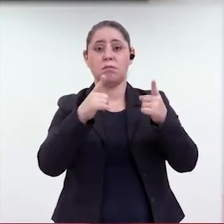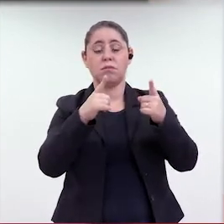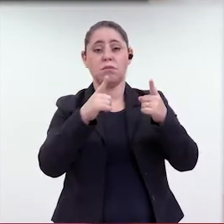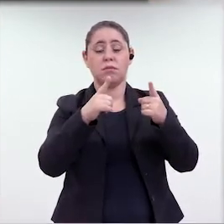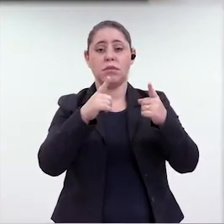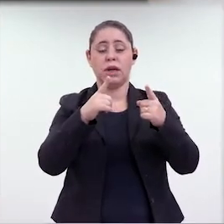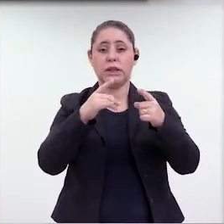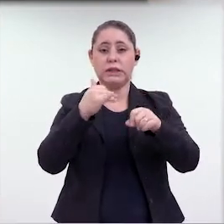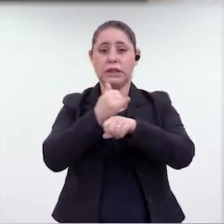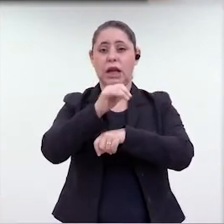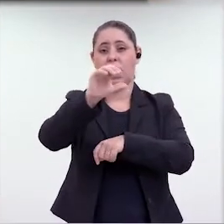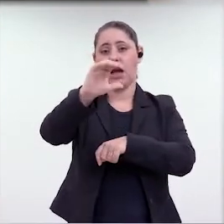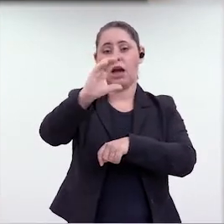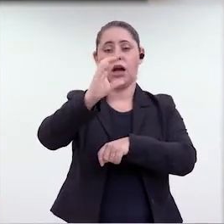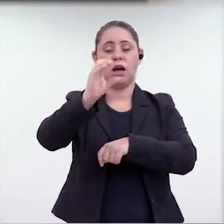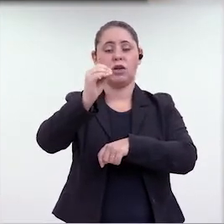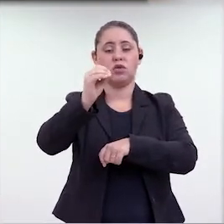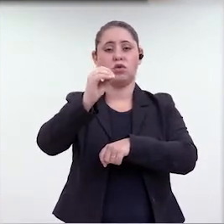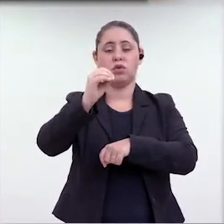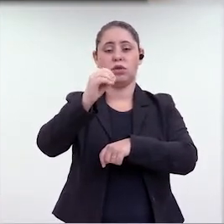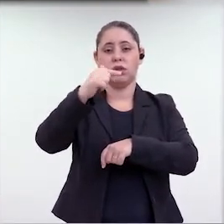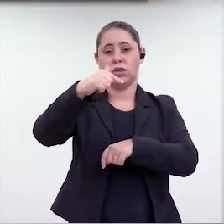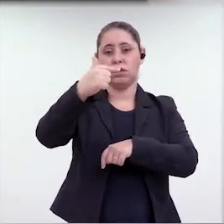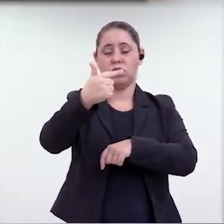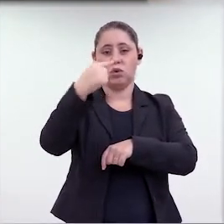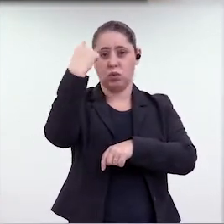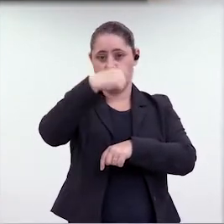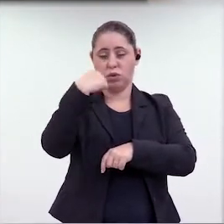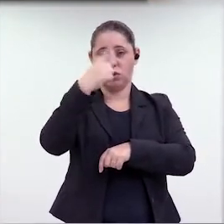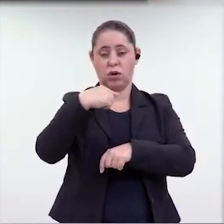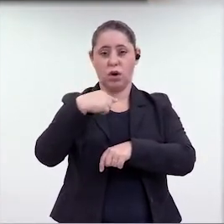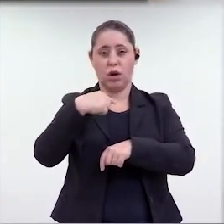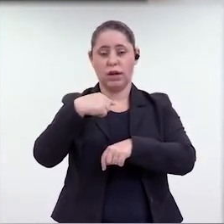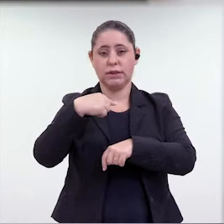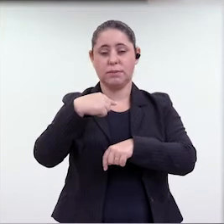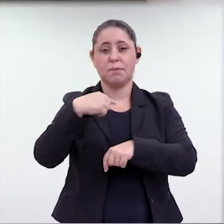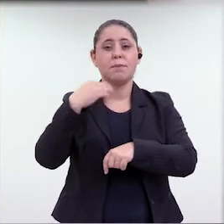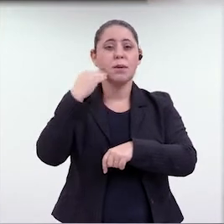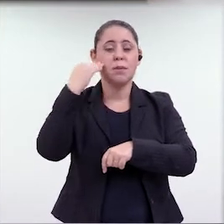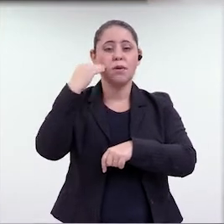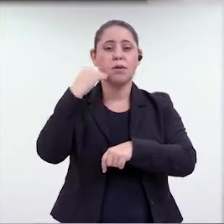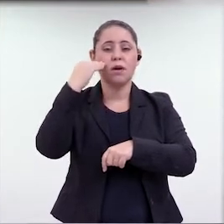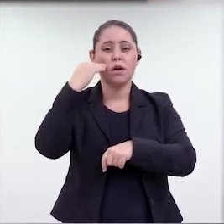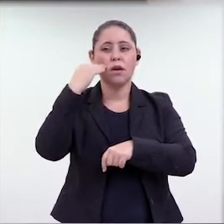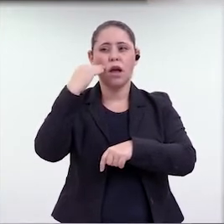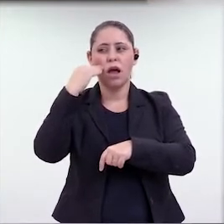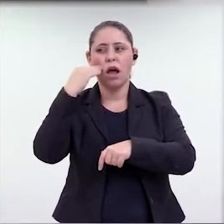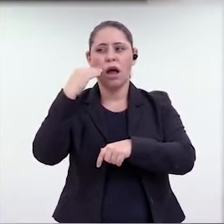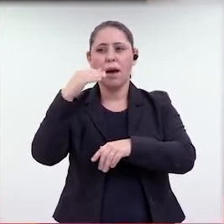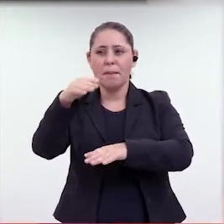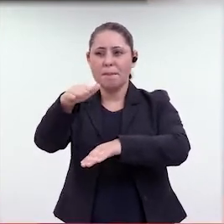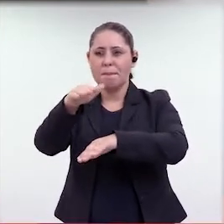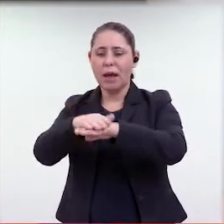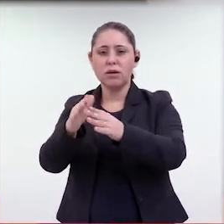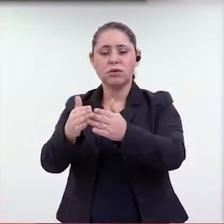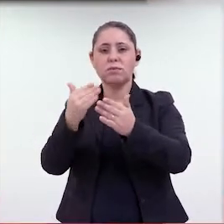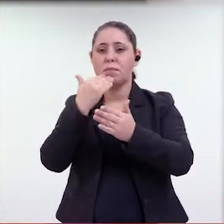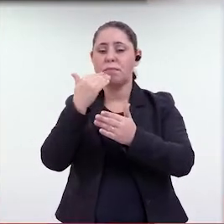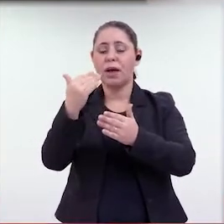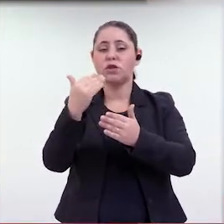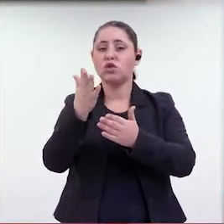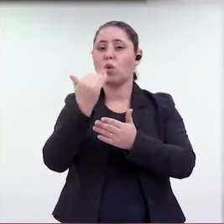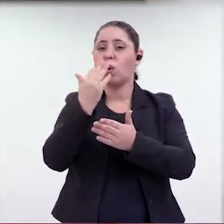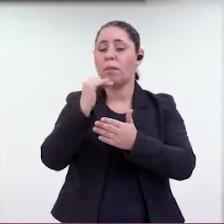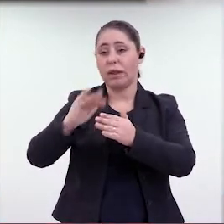são 72 horas, no plástico, geralmente a gente pede comida, alguma coisa assim no supermercado, pede